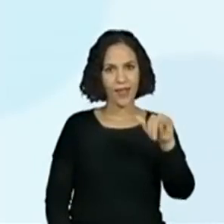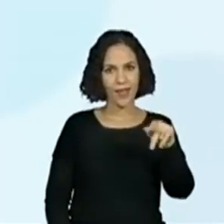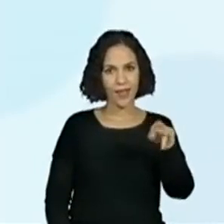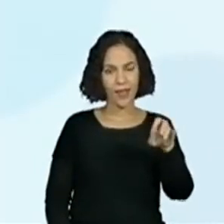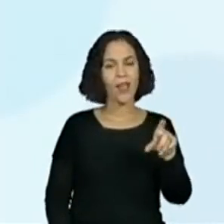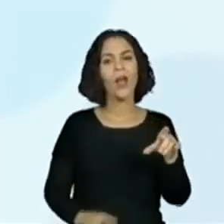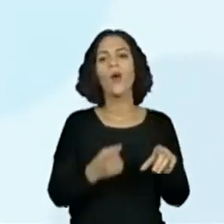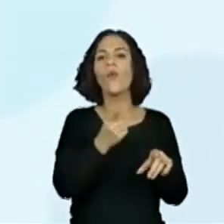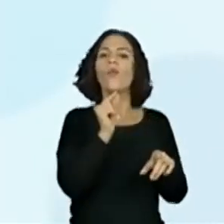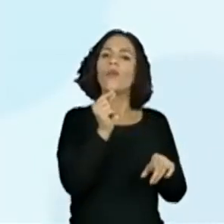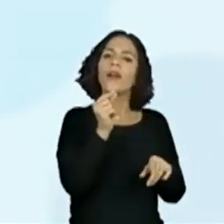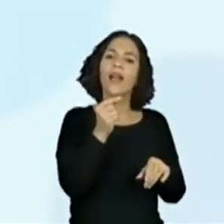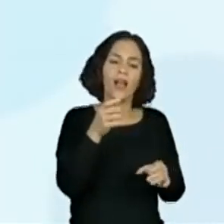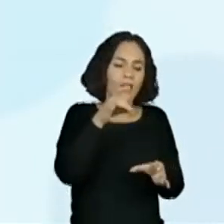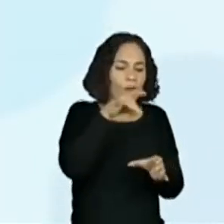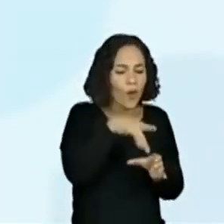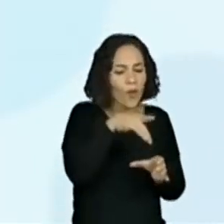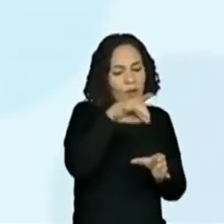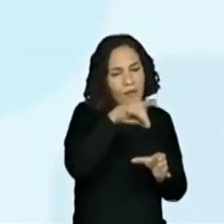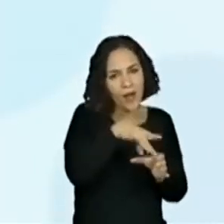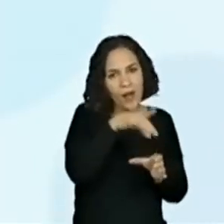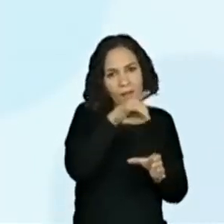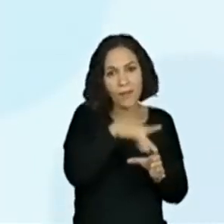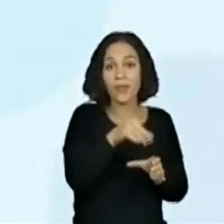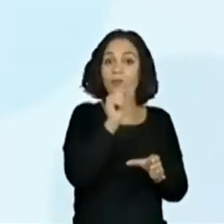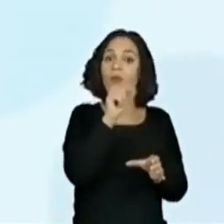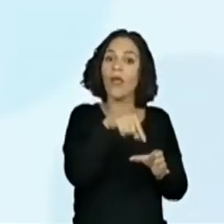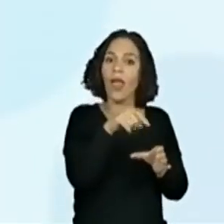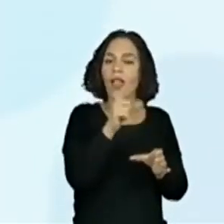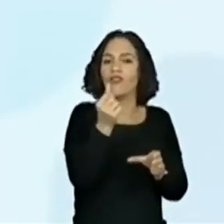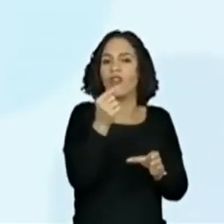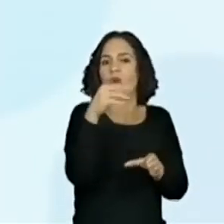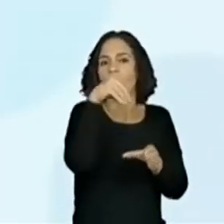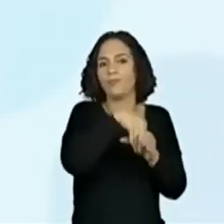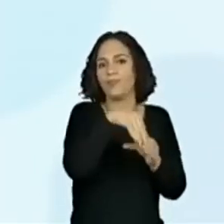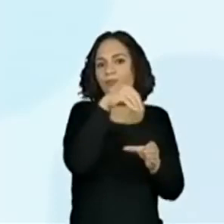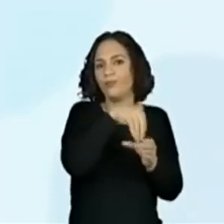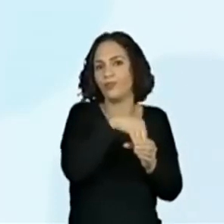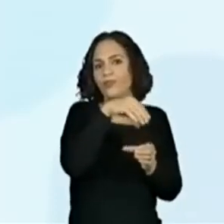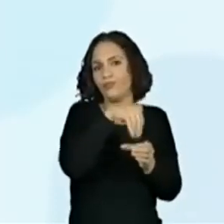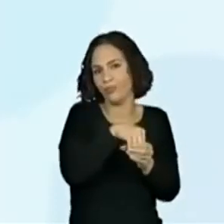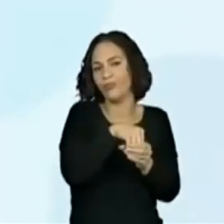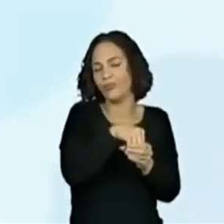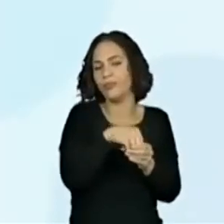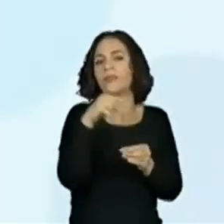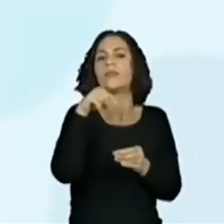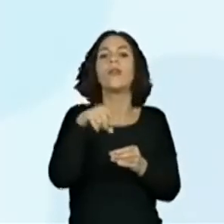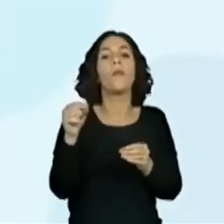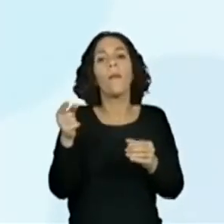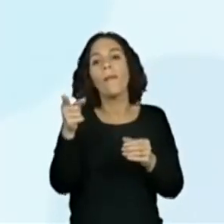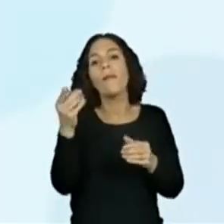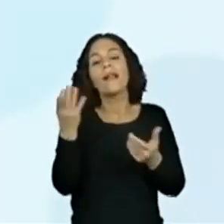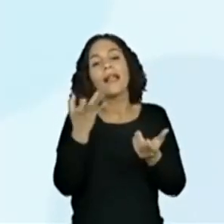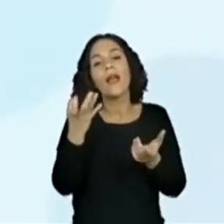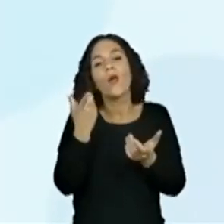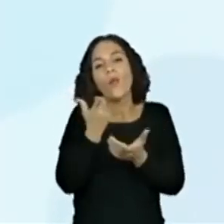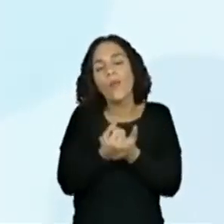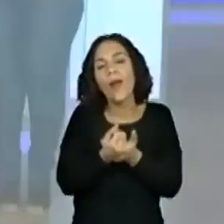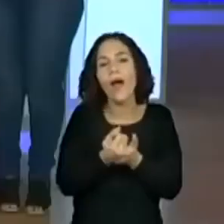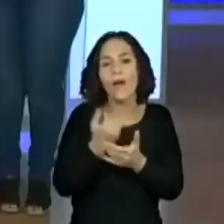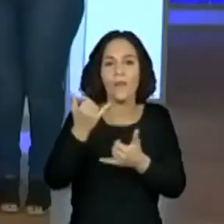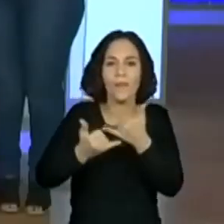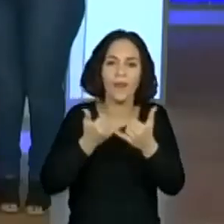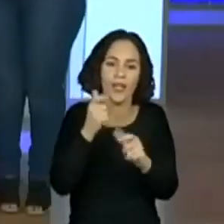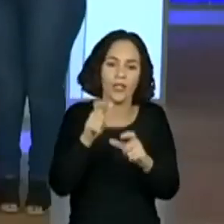jogo. Olha que bacana. Será que vocês já tiveram essa oportunidade? Você já fez isso, professora Vivi? Eu acho que toda criança, professora Ana Paula, tem um